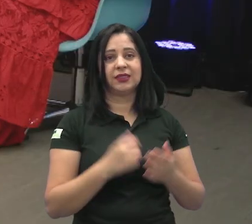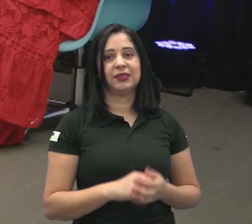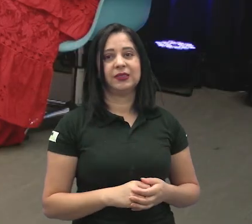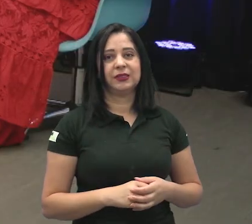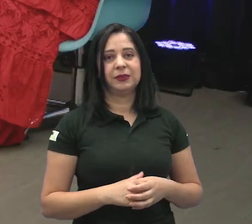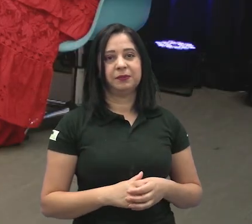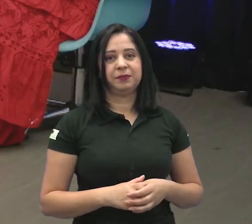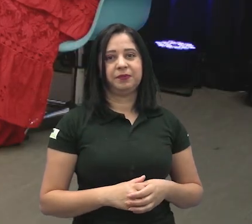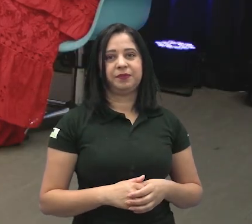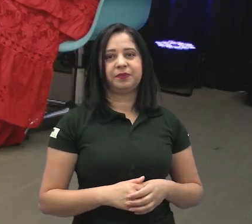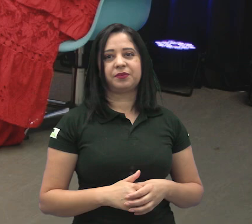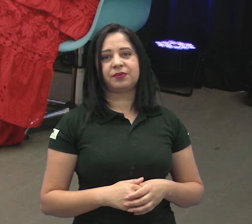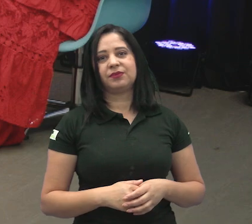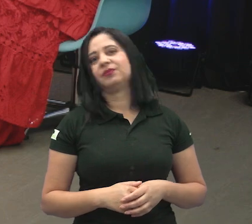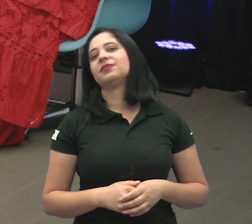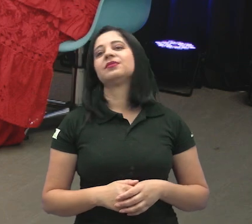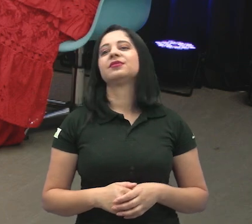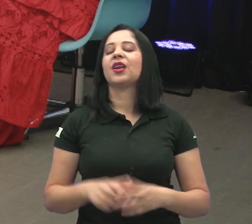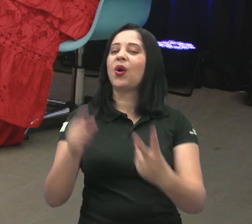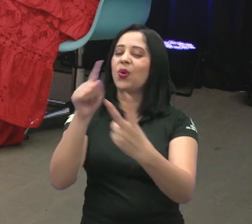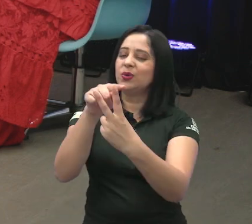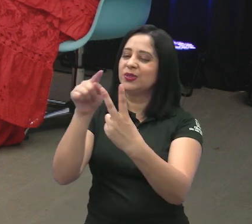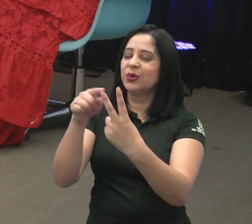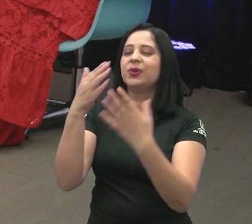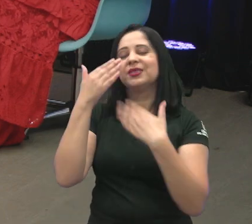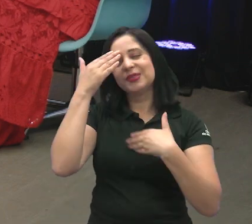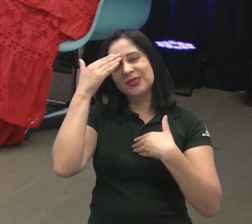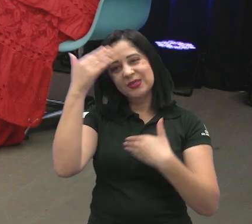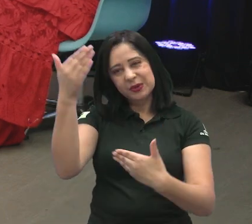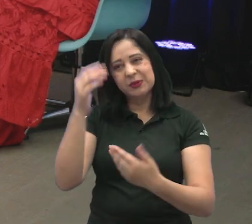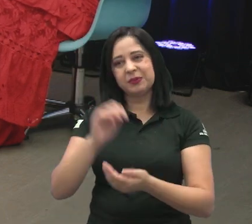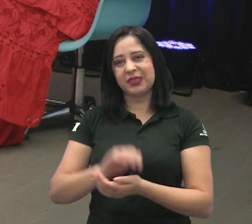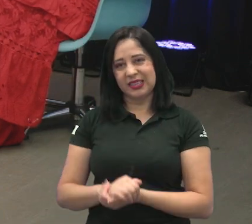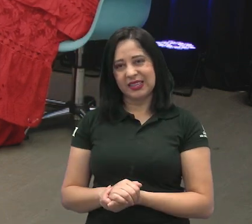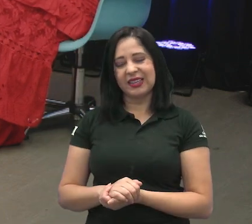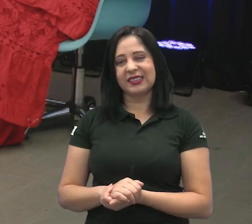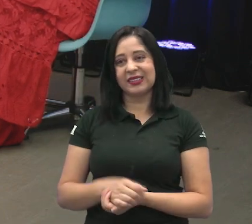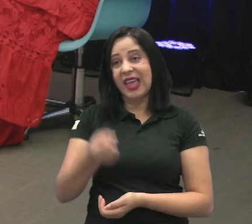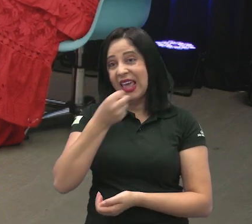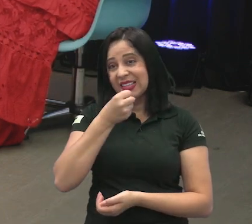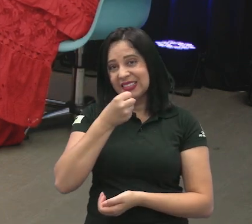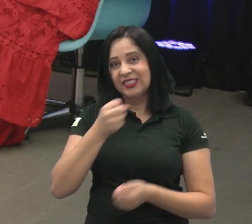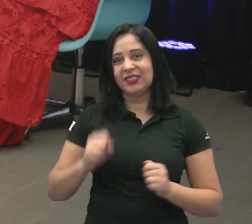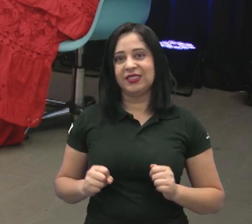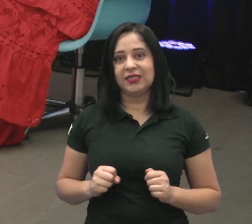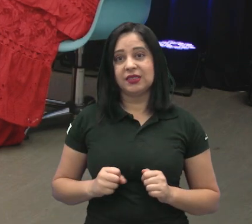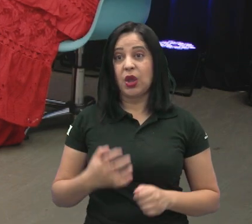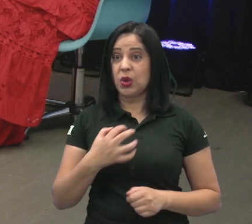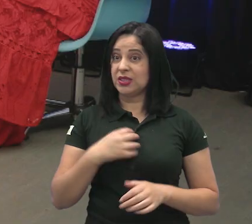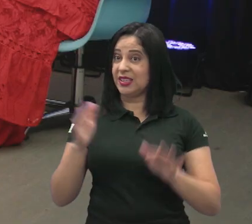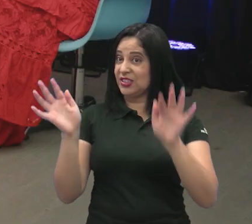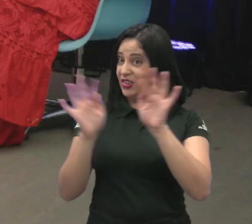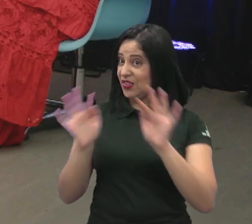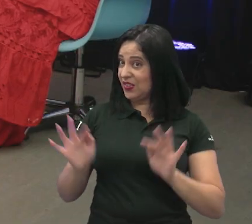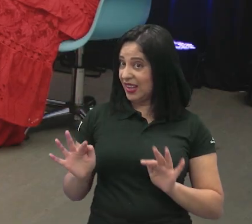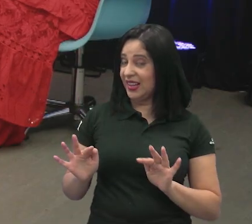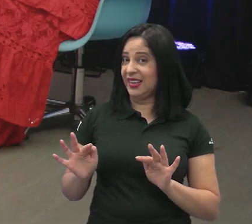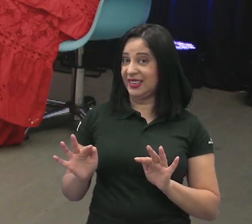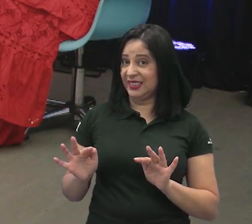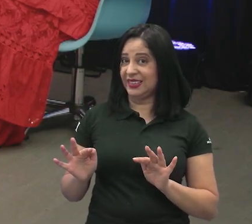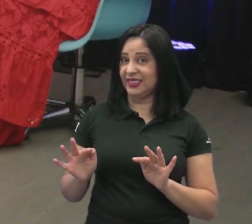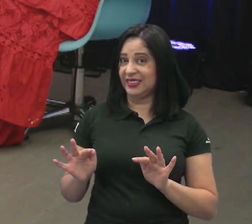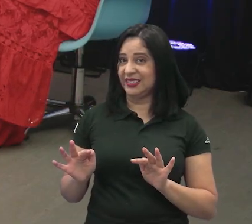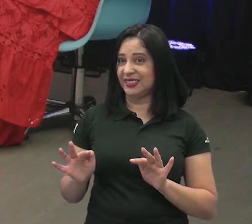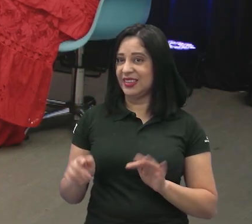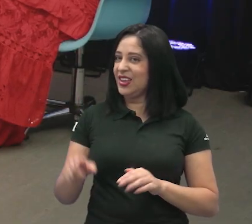de carinho, né? Então muito é um bom. pouco isso. Fê, Vieira, eu quero agradecer imensamente a participação de vocês. Fico muito feliz em